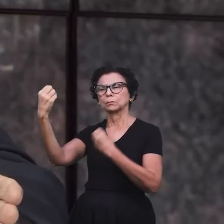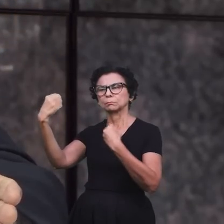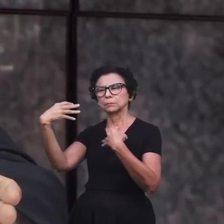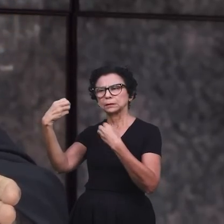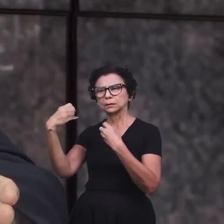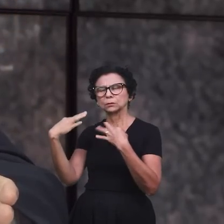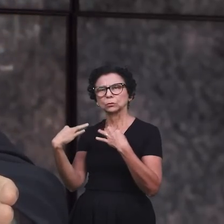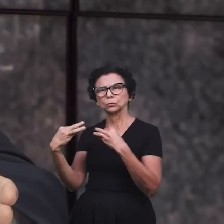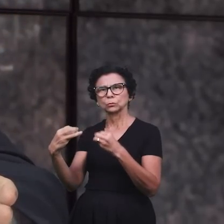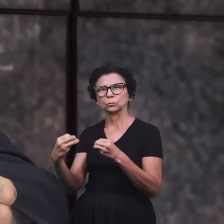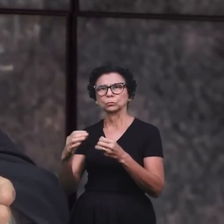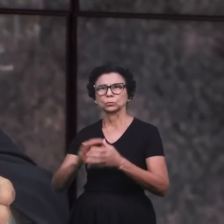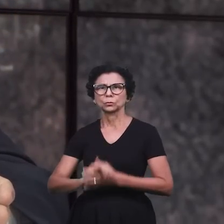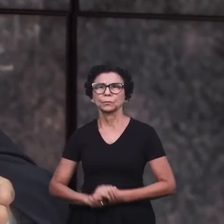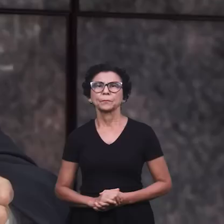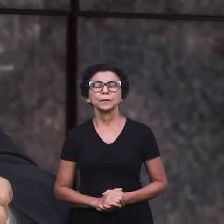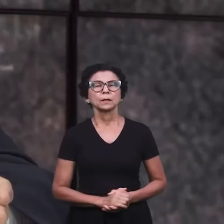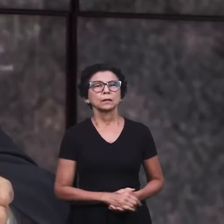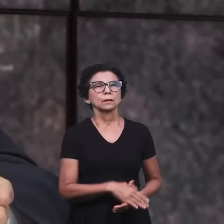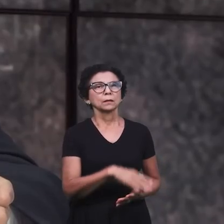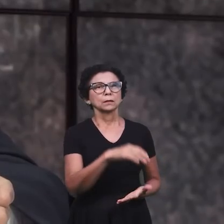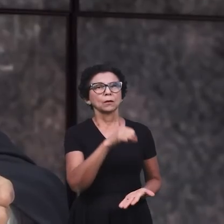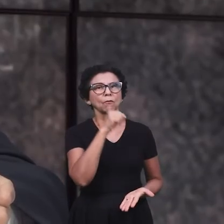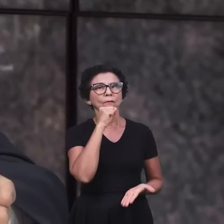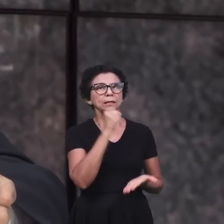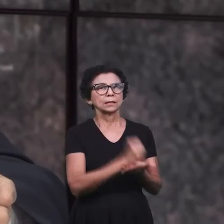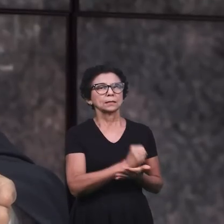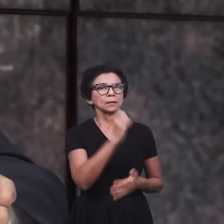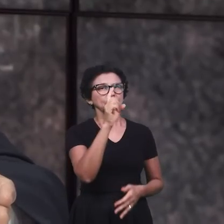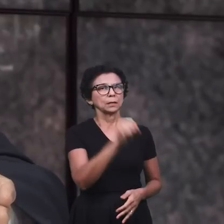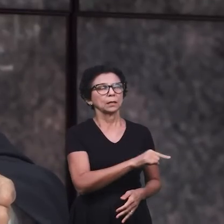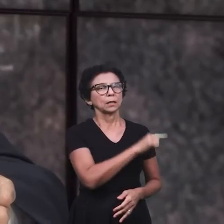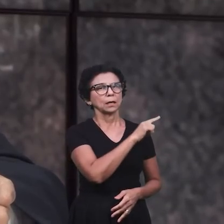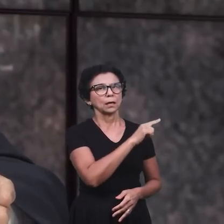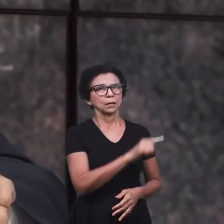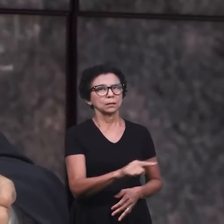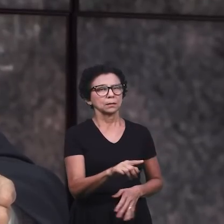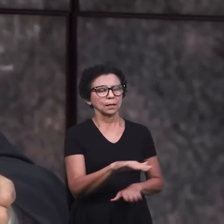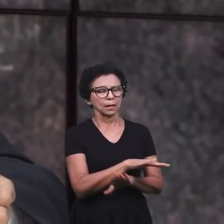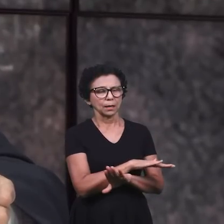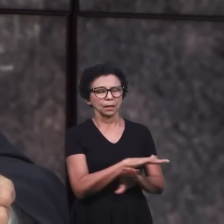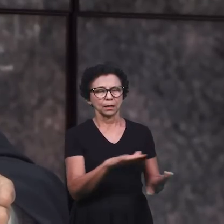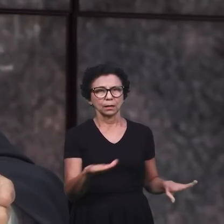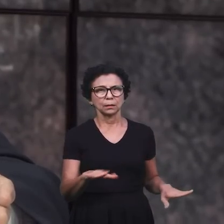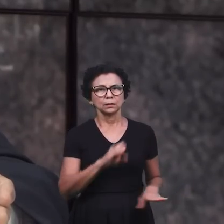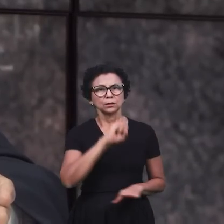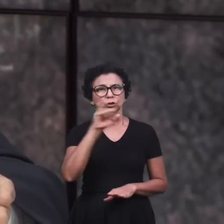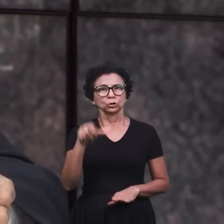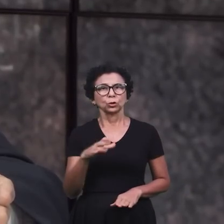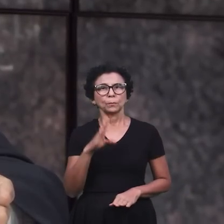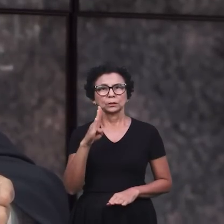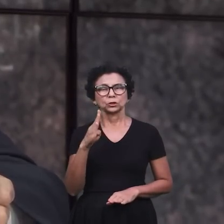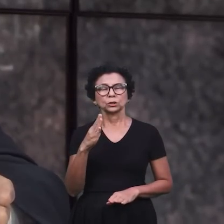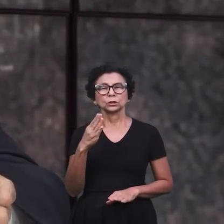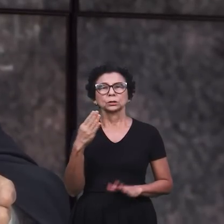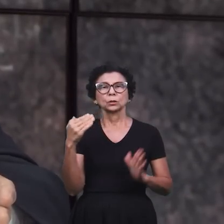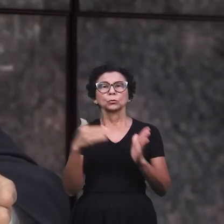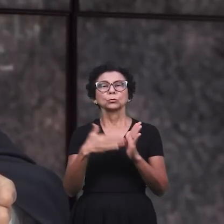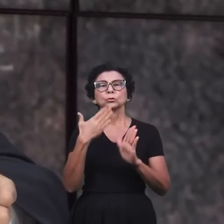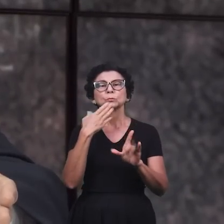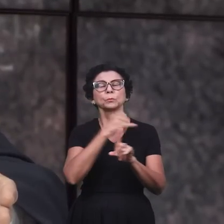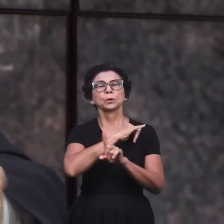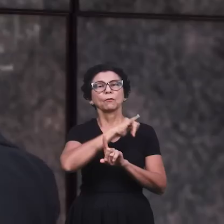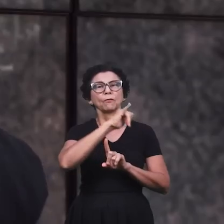o Velho Testamento. João Batista tem a cabeça cortada, o último profeta do Velho Testamento, a profecia do